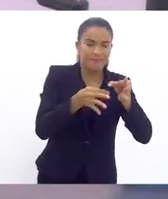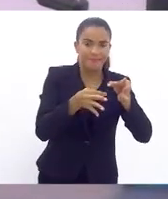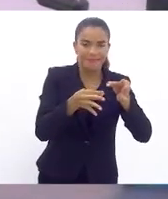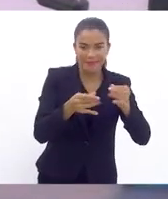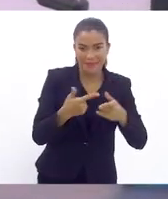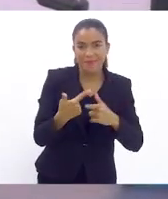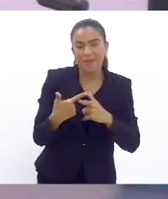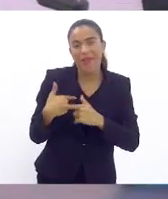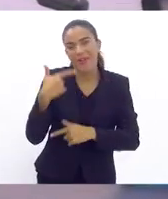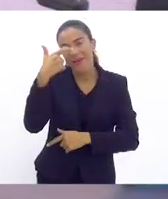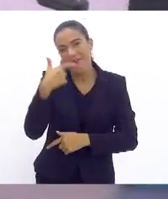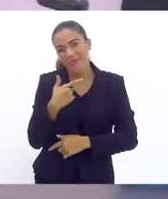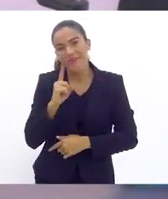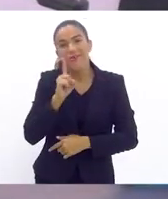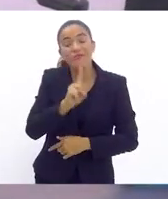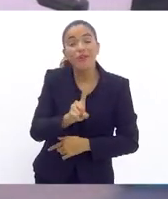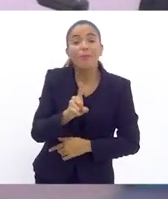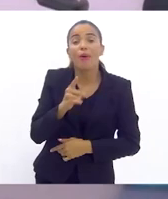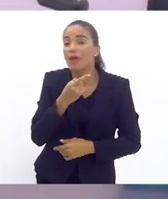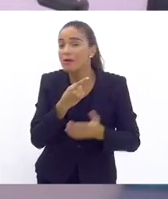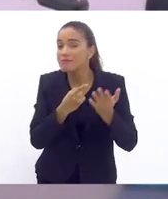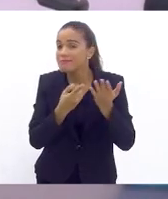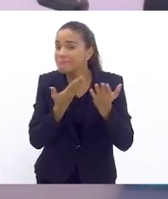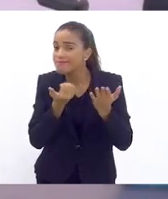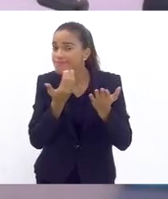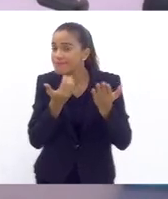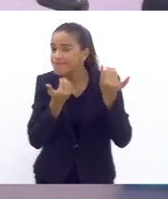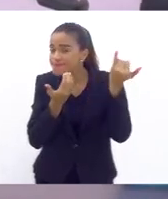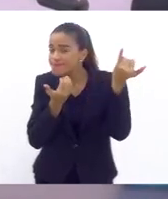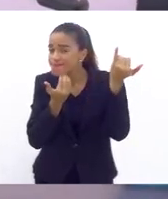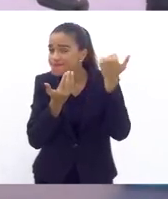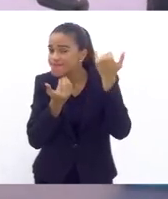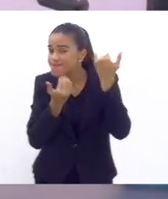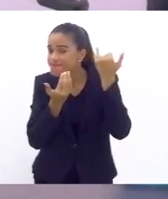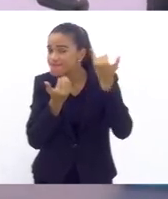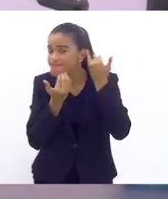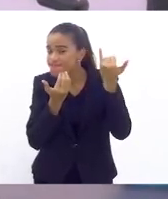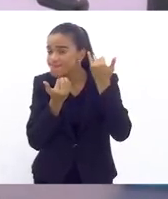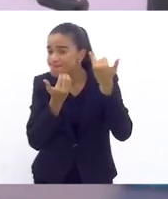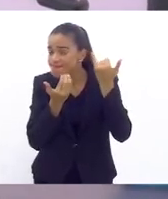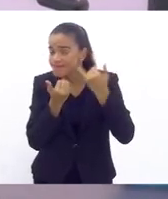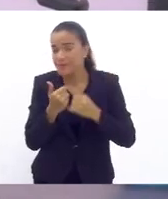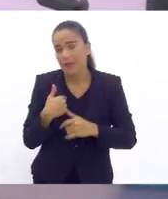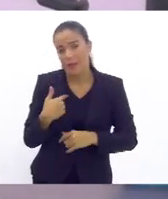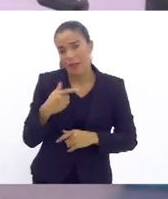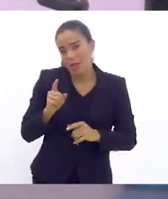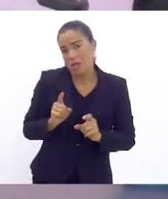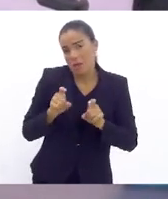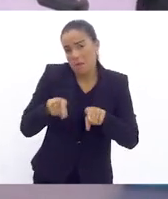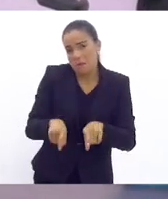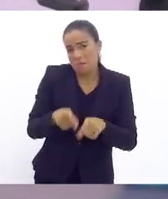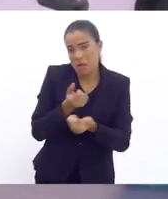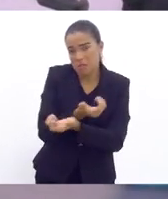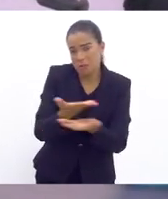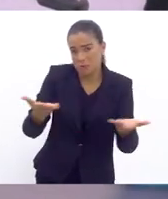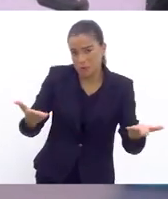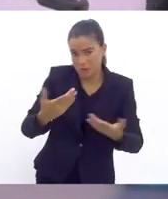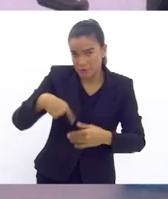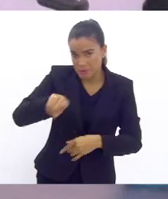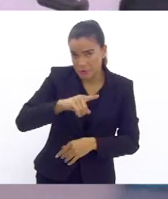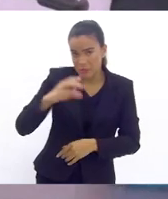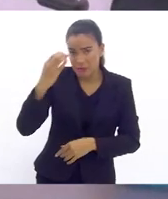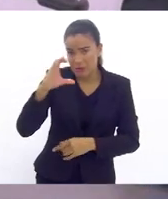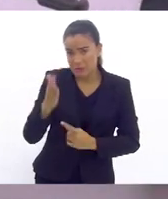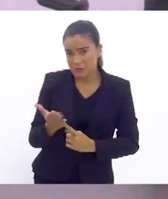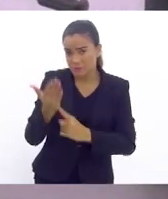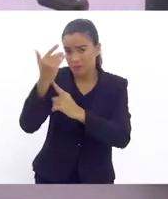vir para cá para ouvir é colocando o meu mandato à disposição E no caso a comissão da ciência e tecnologia como aqui